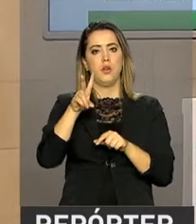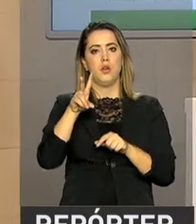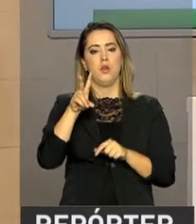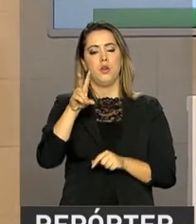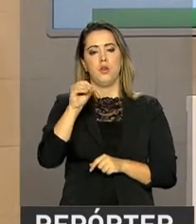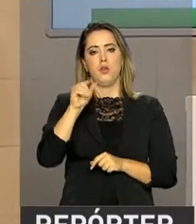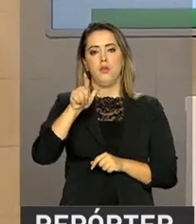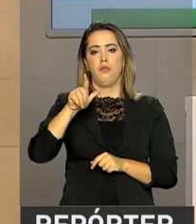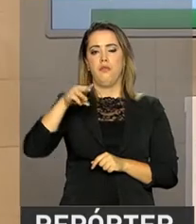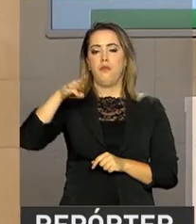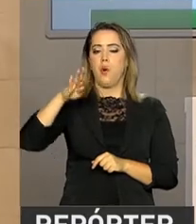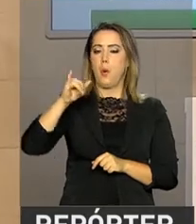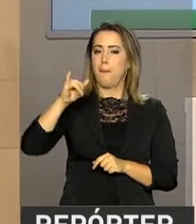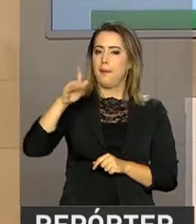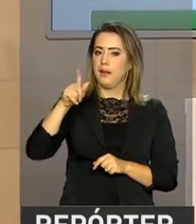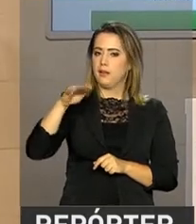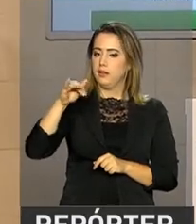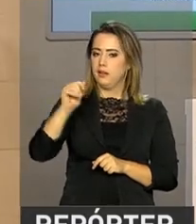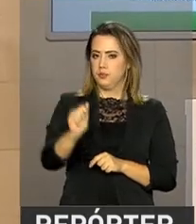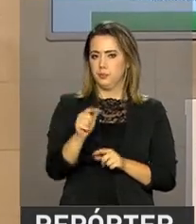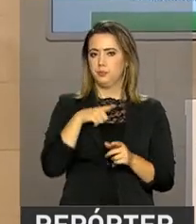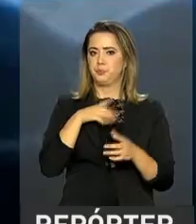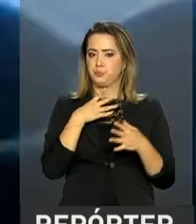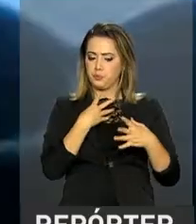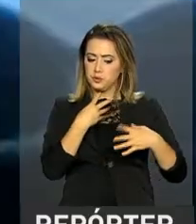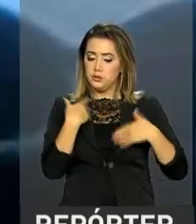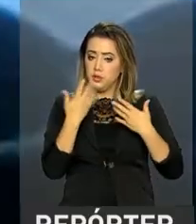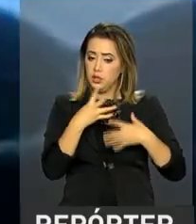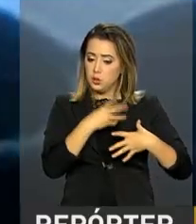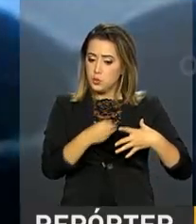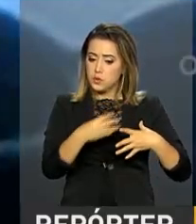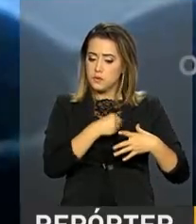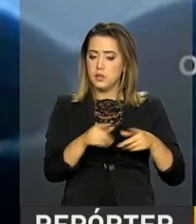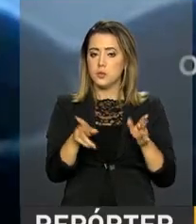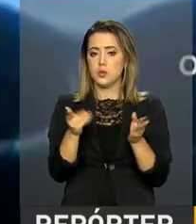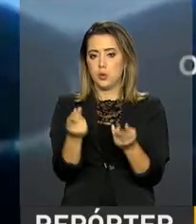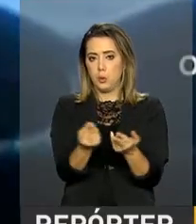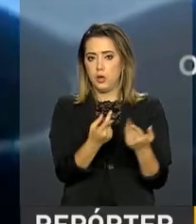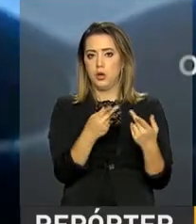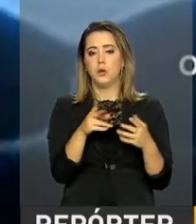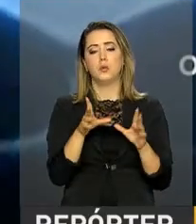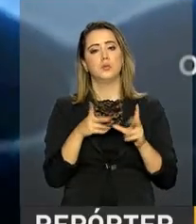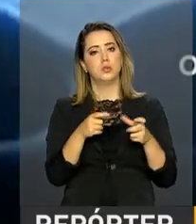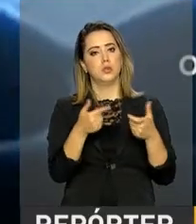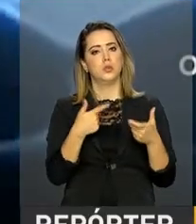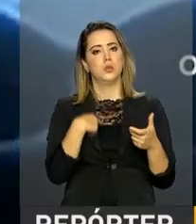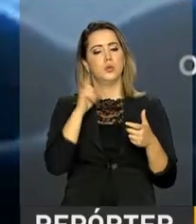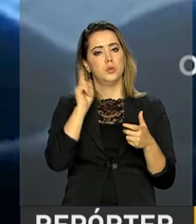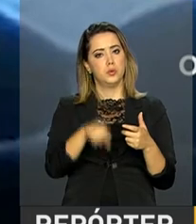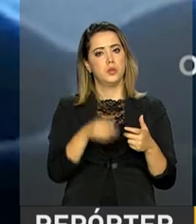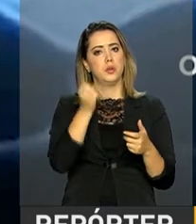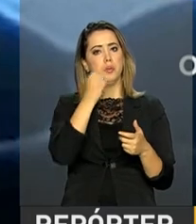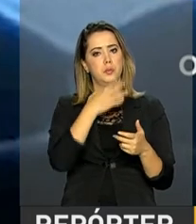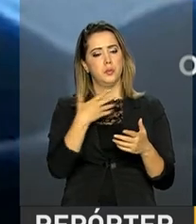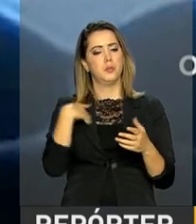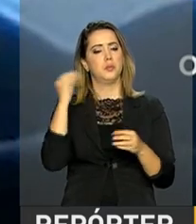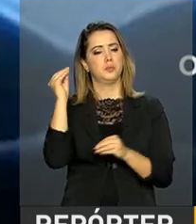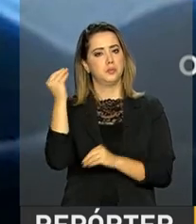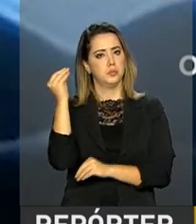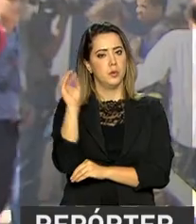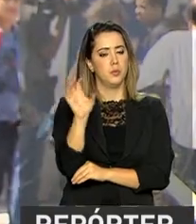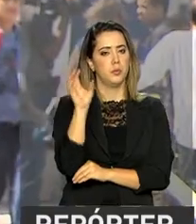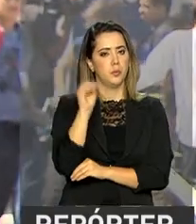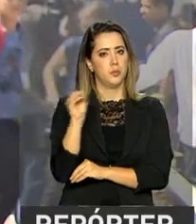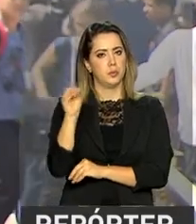cientista explica que os descendentes das fêmeas inoculadas também nascerão com a bactéria, o que torna a técnica natural e